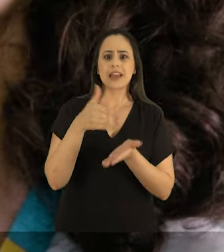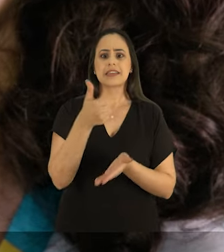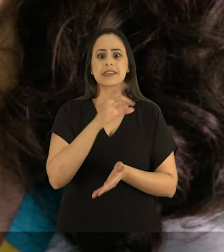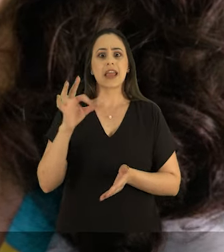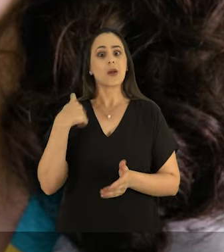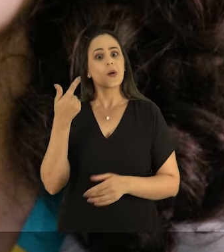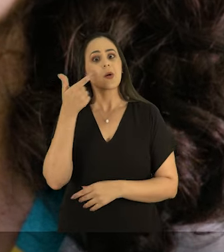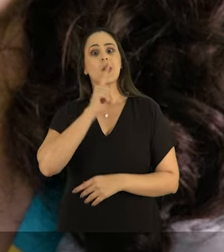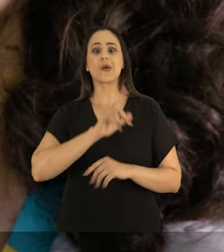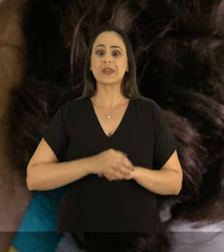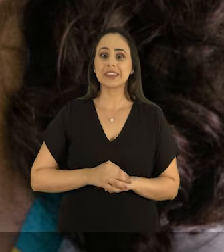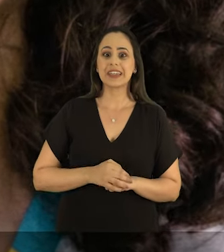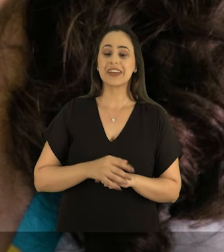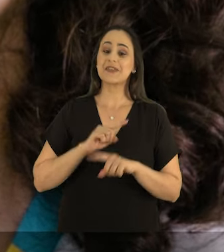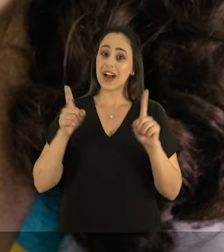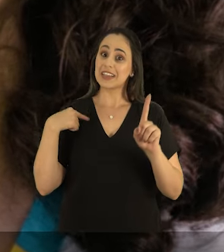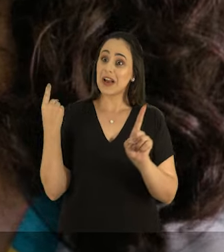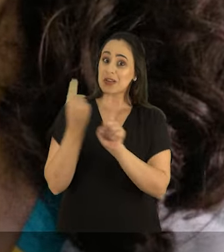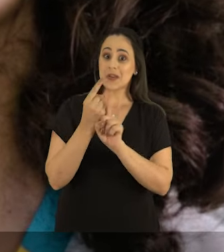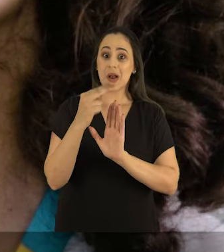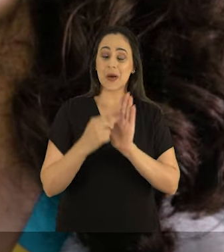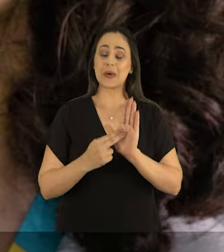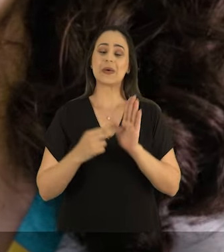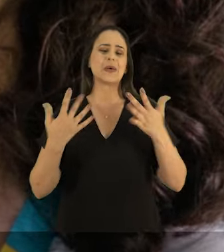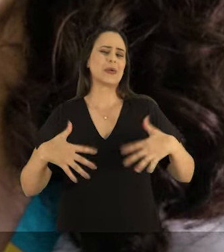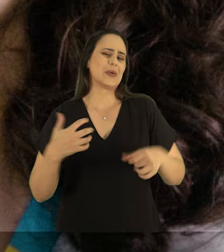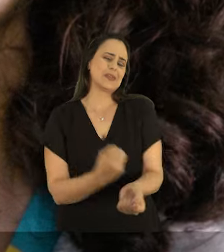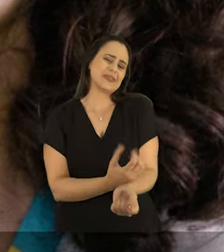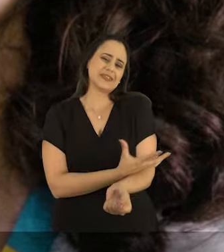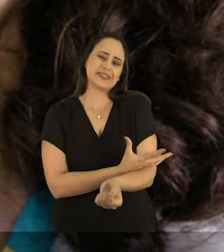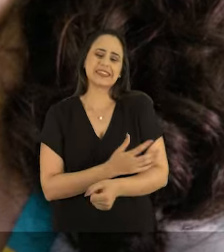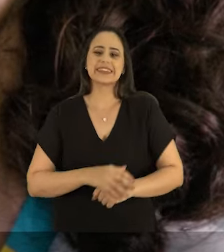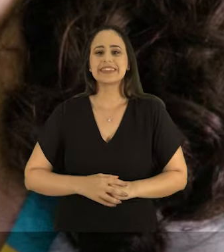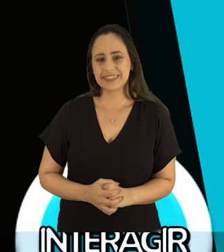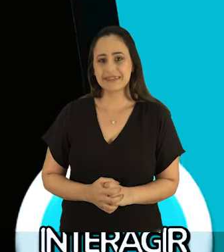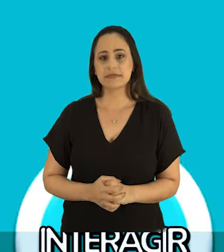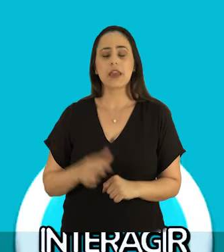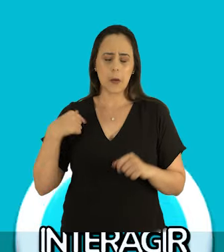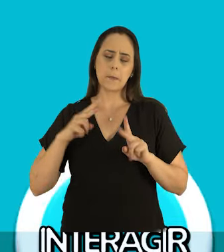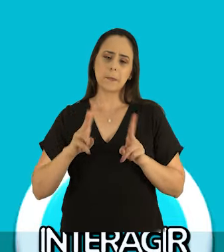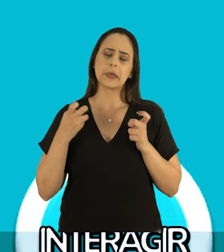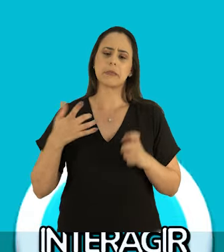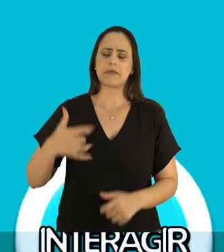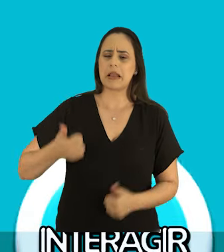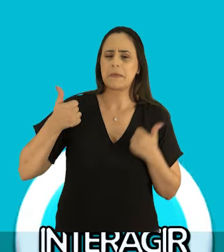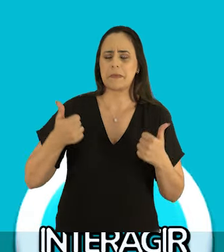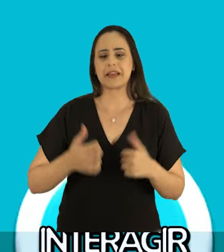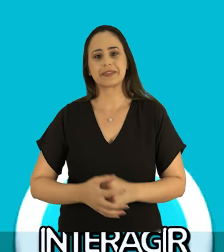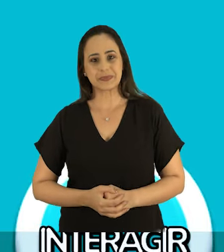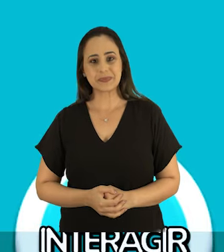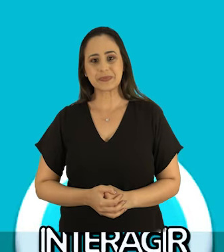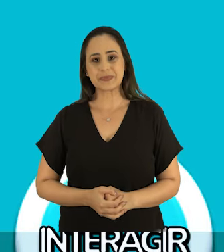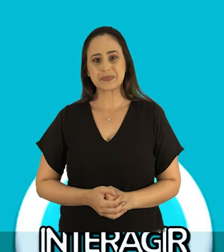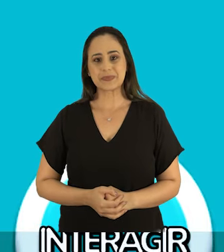100 melhores, não sei se fosse tão alto assim. Quando eu descobri que era bem mais alto, eu fiquei emocionado, eu percebi